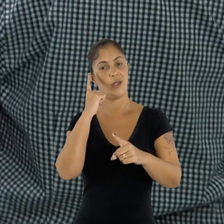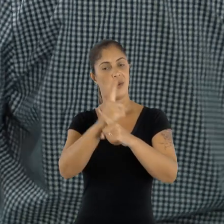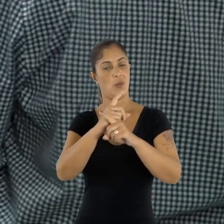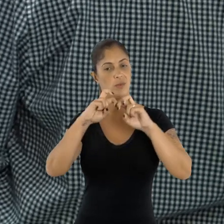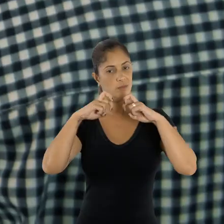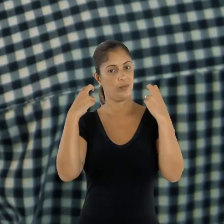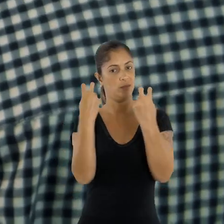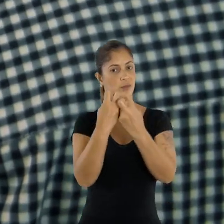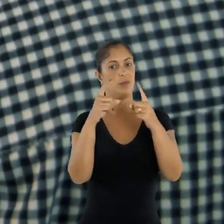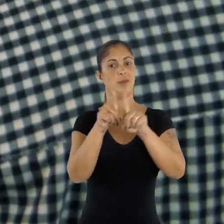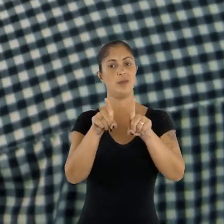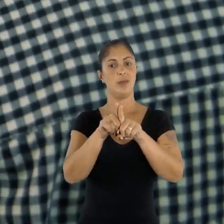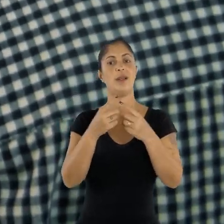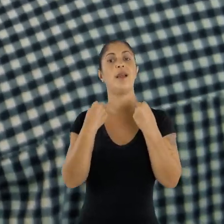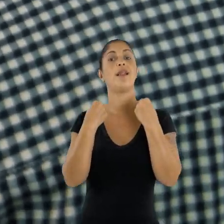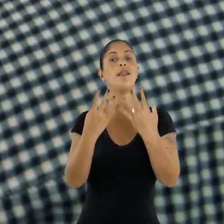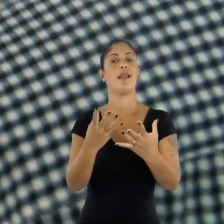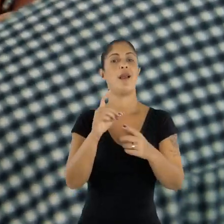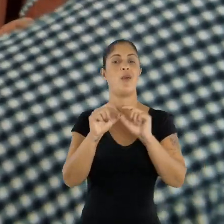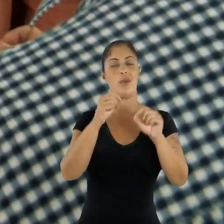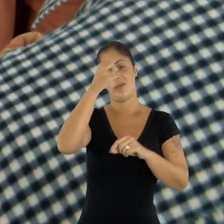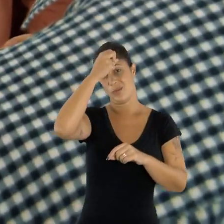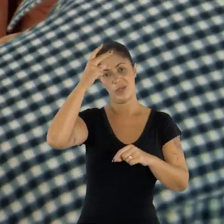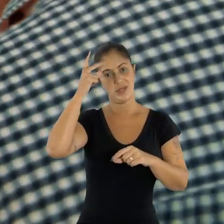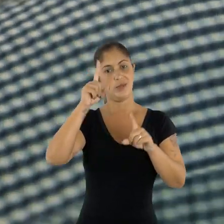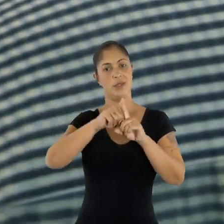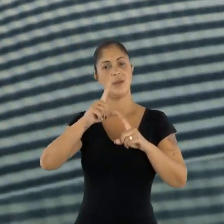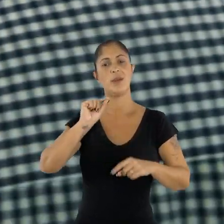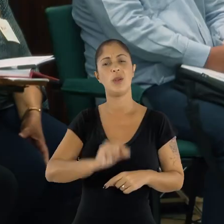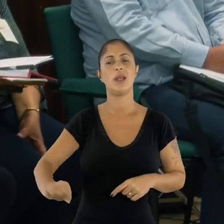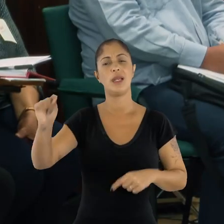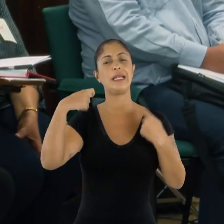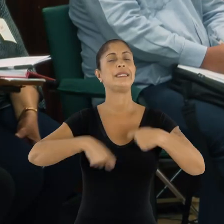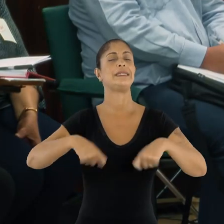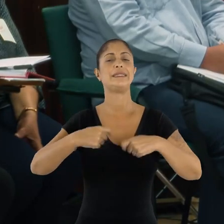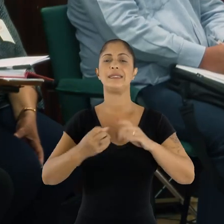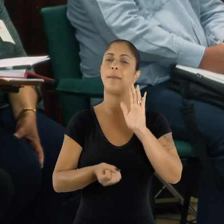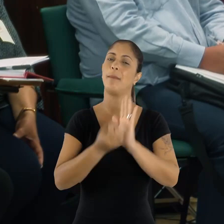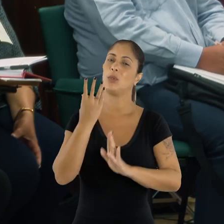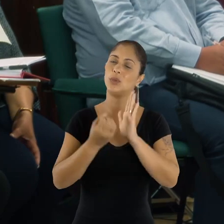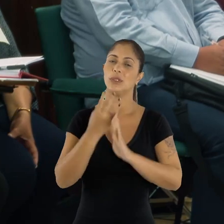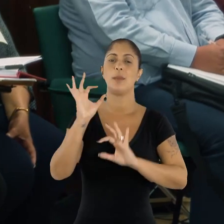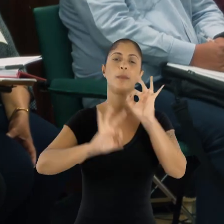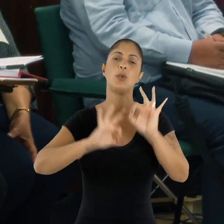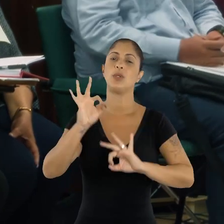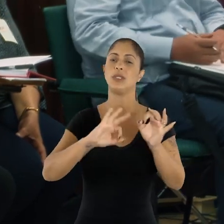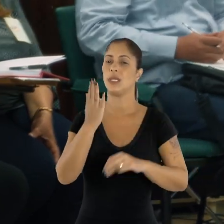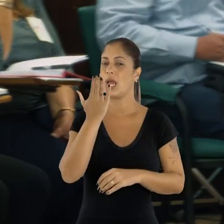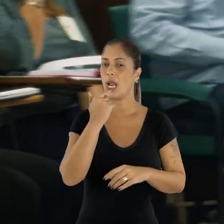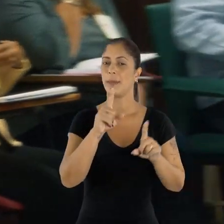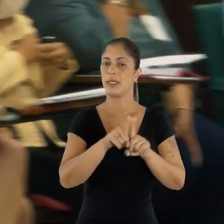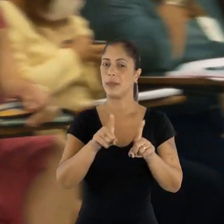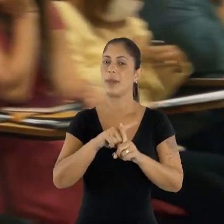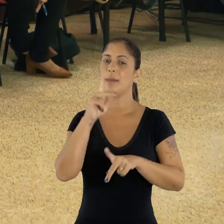experiências, esse encontro de multi-atores que tem que se produzir na base, no município. Necessitamos produzir